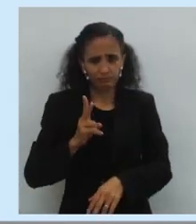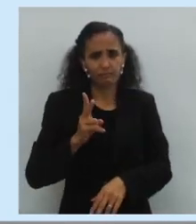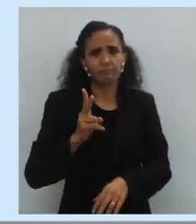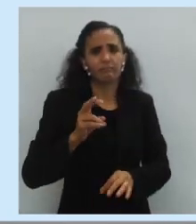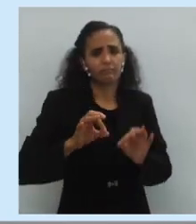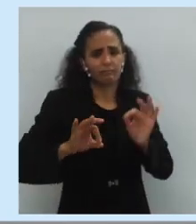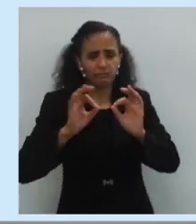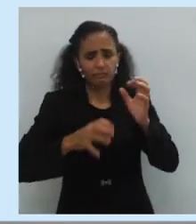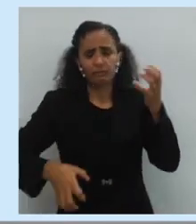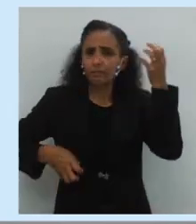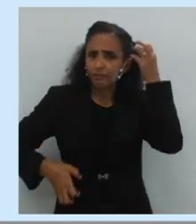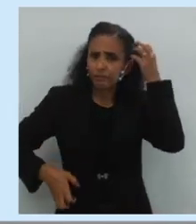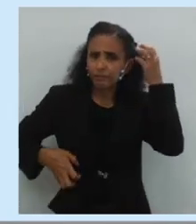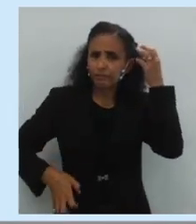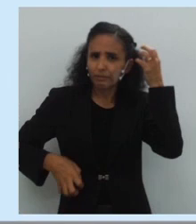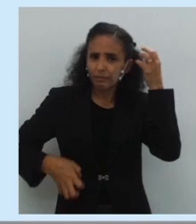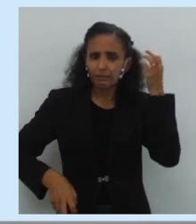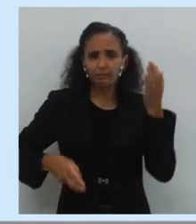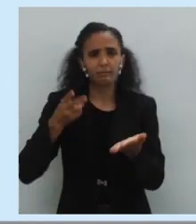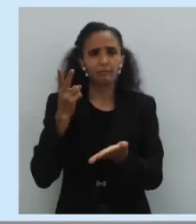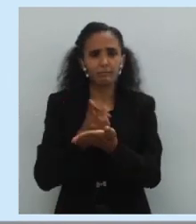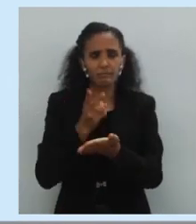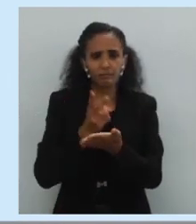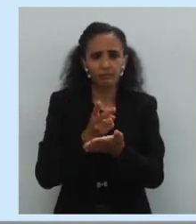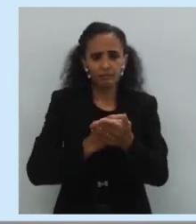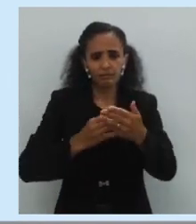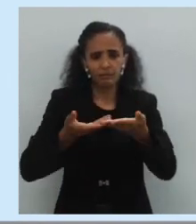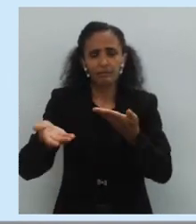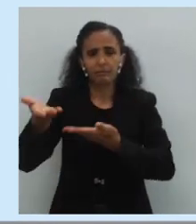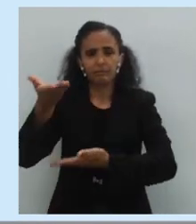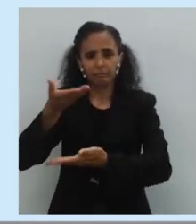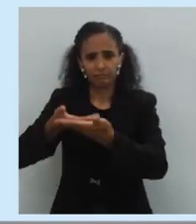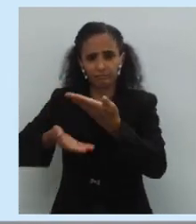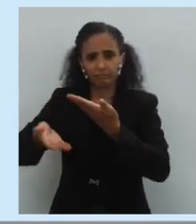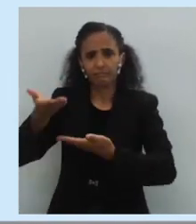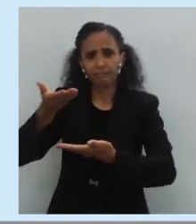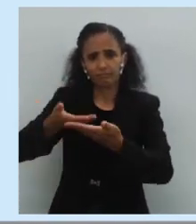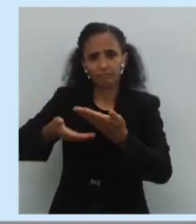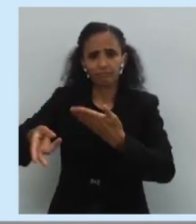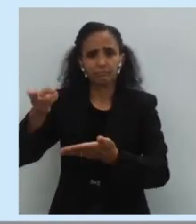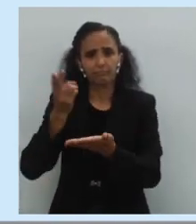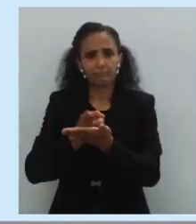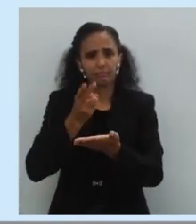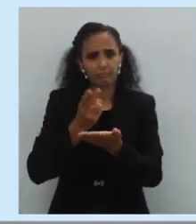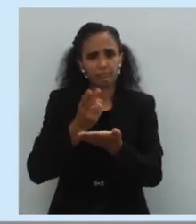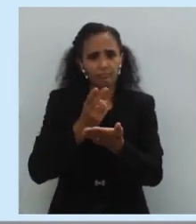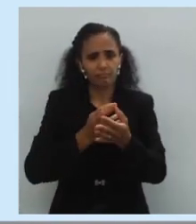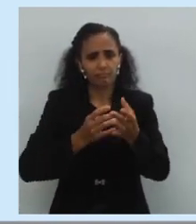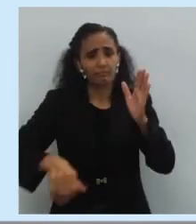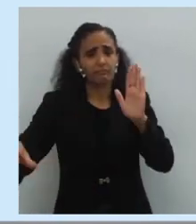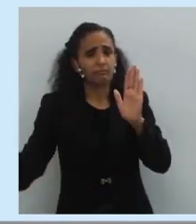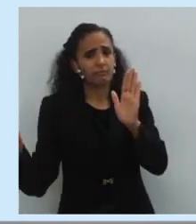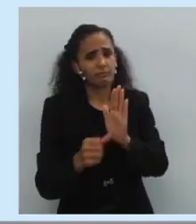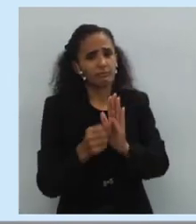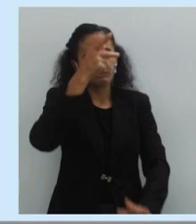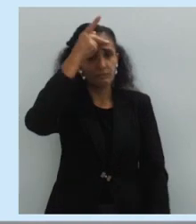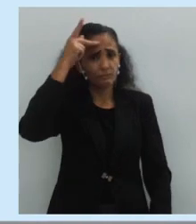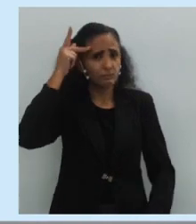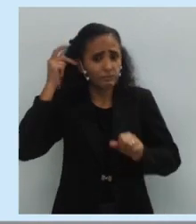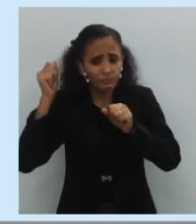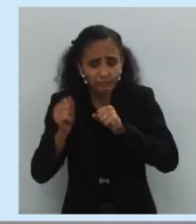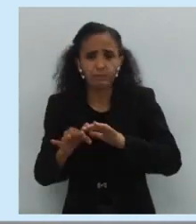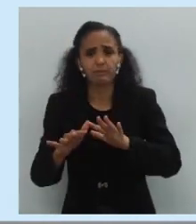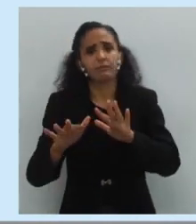XX, quando um vírus de um chimpanzé, né, estreitamente relacionado, infectou